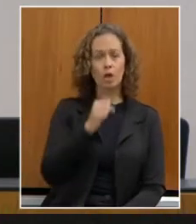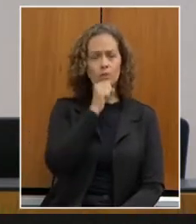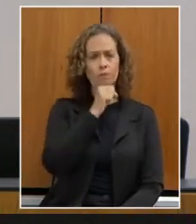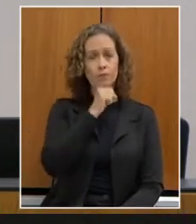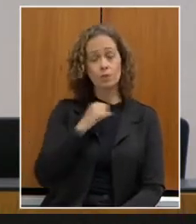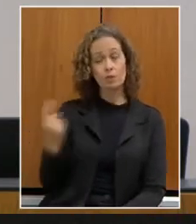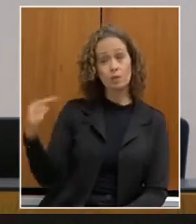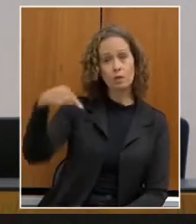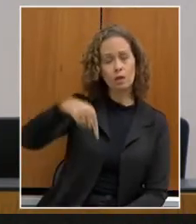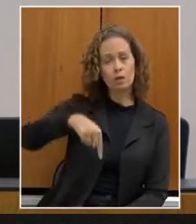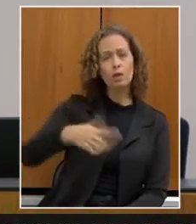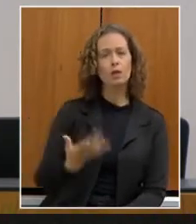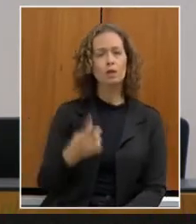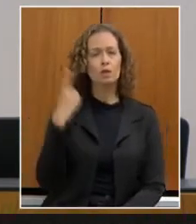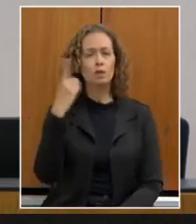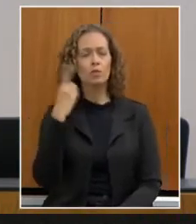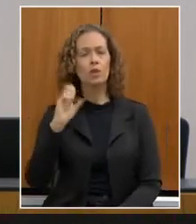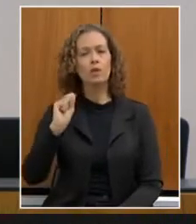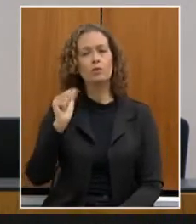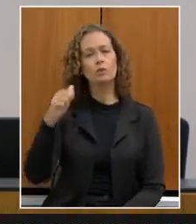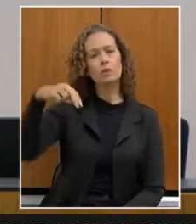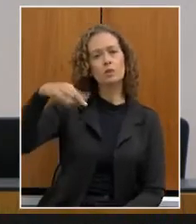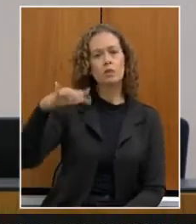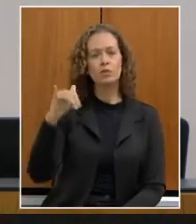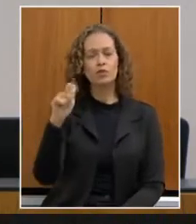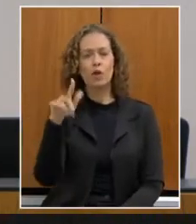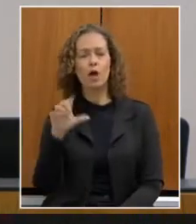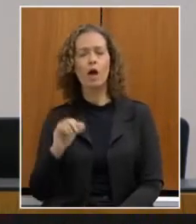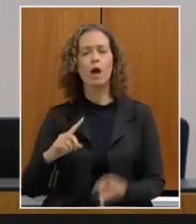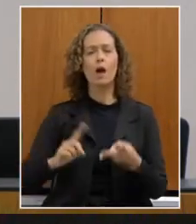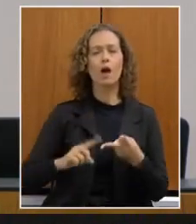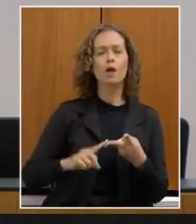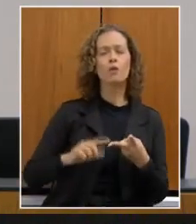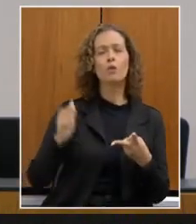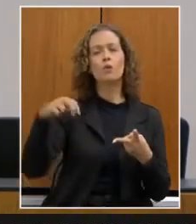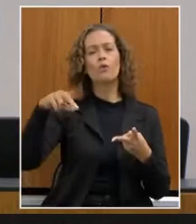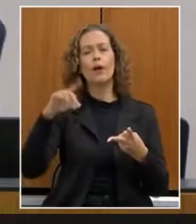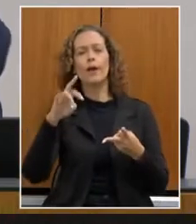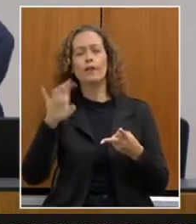o deputado Arlen Santiago, o deputado Antônio Carlos Arantes, Celise, o André,